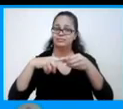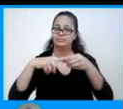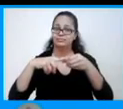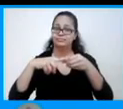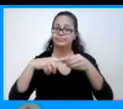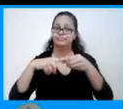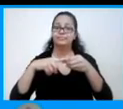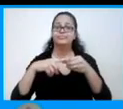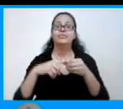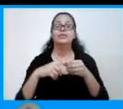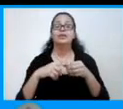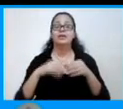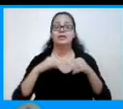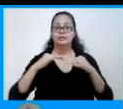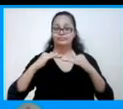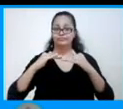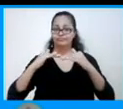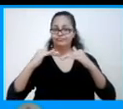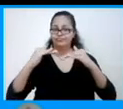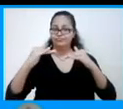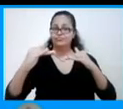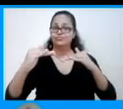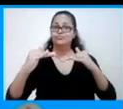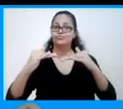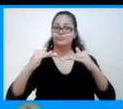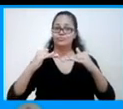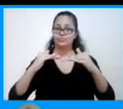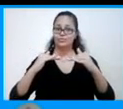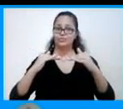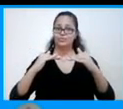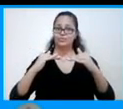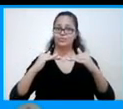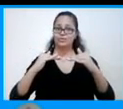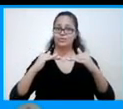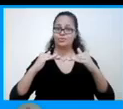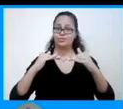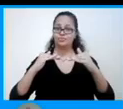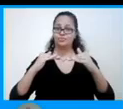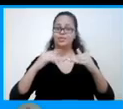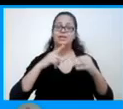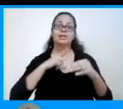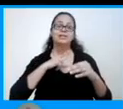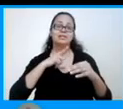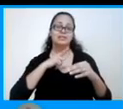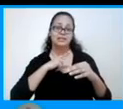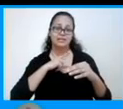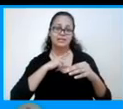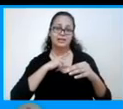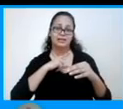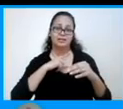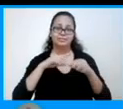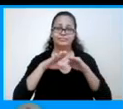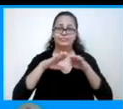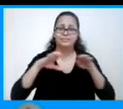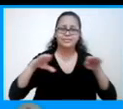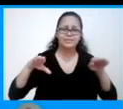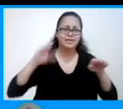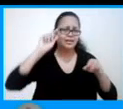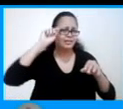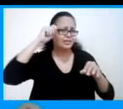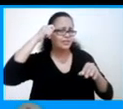impermeabilização do solo com asfalto, concreto e edificações. Então, se o solo está sendo coberto aí com concreto, com